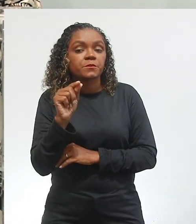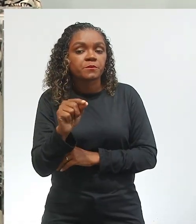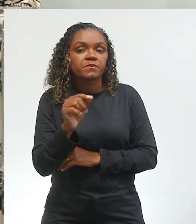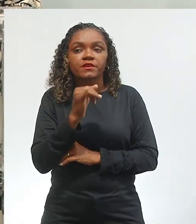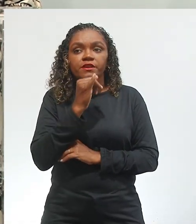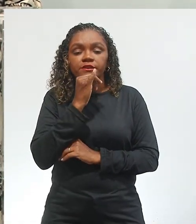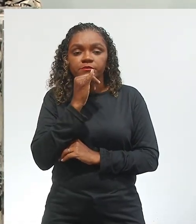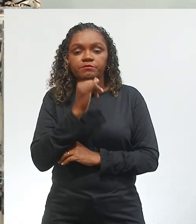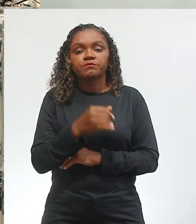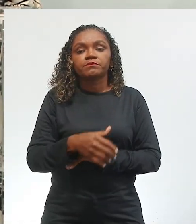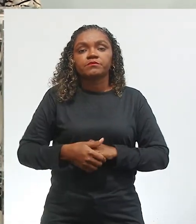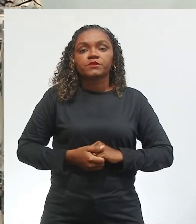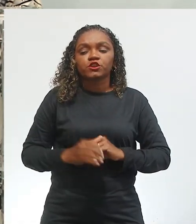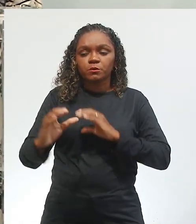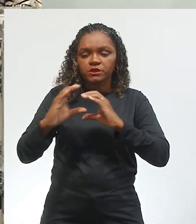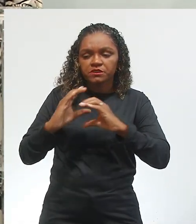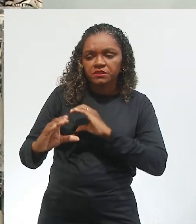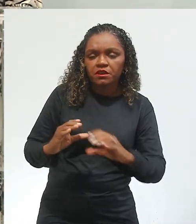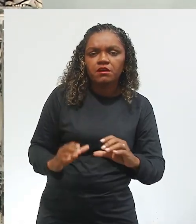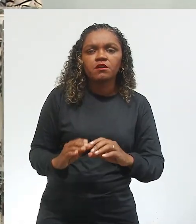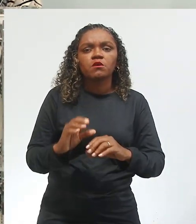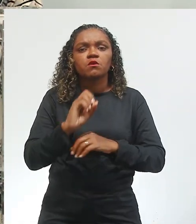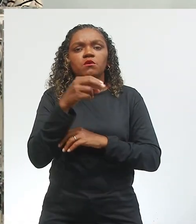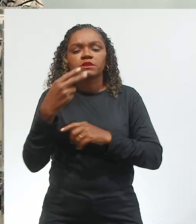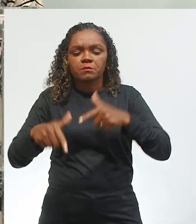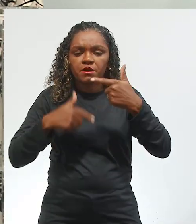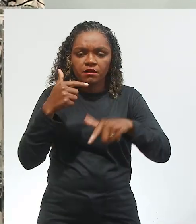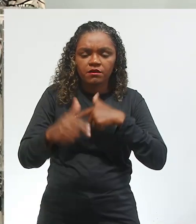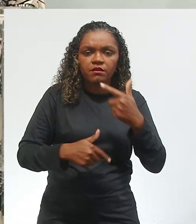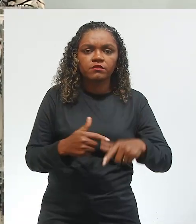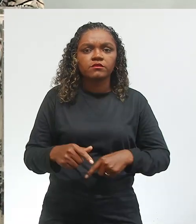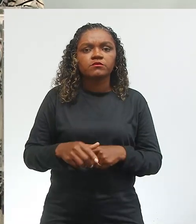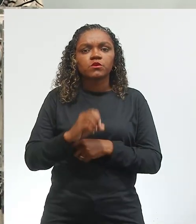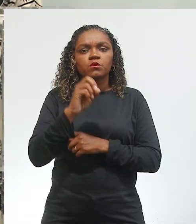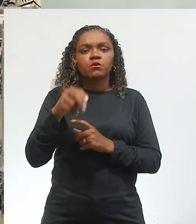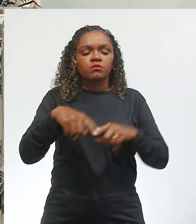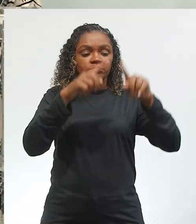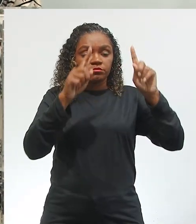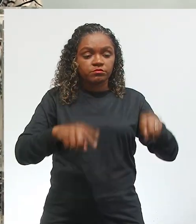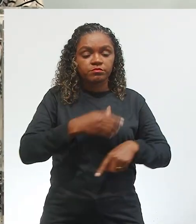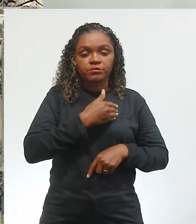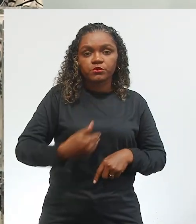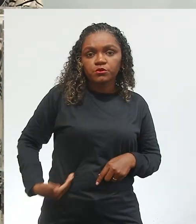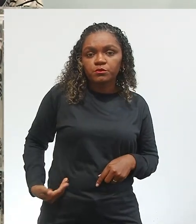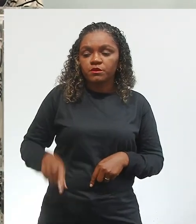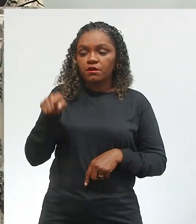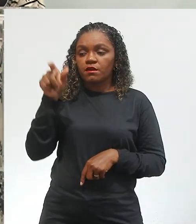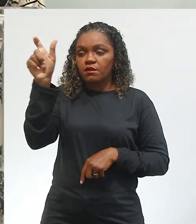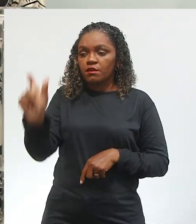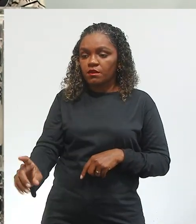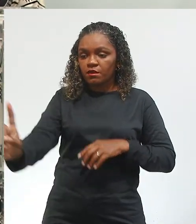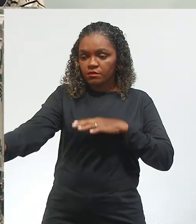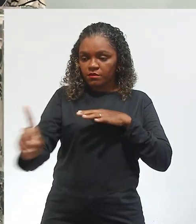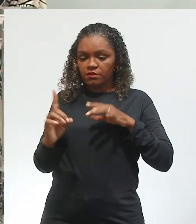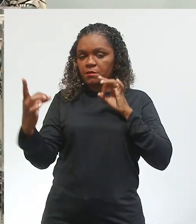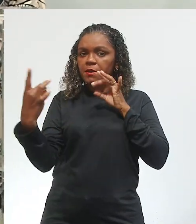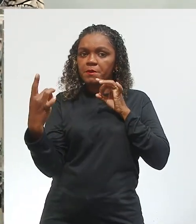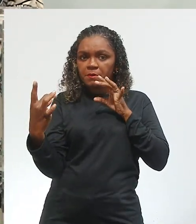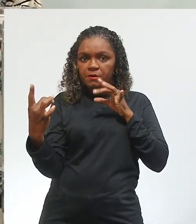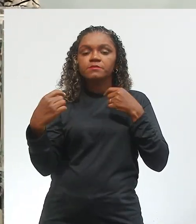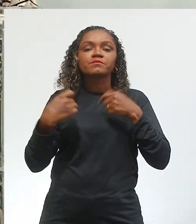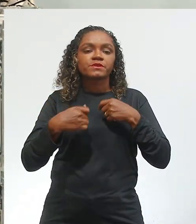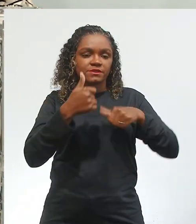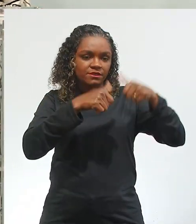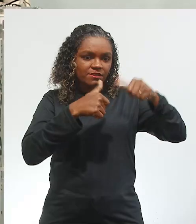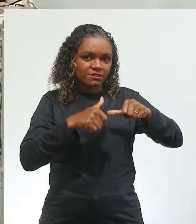né, tanto de distribuição como de comunicação do prestador do serviço com o usuário, eles